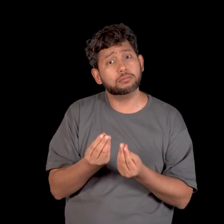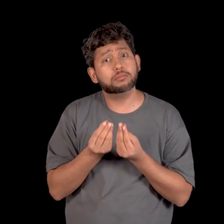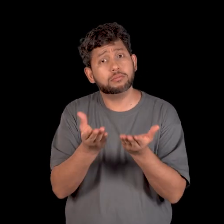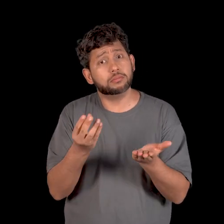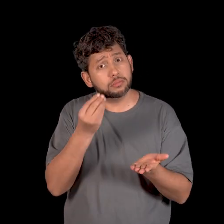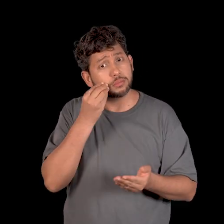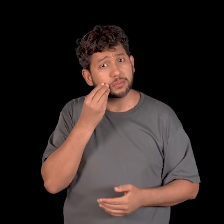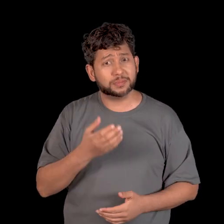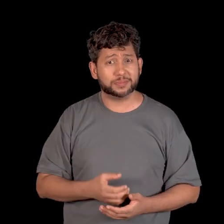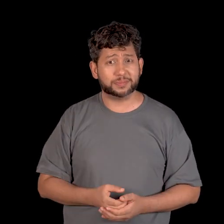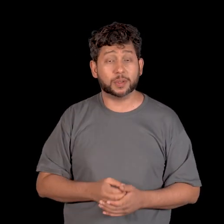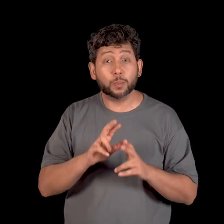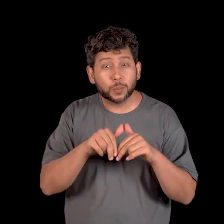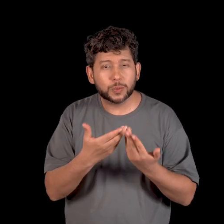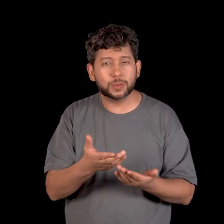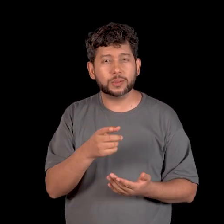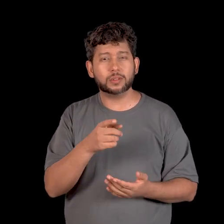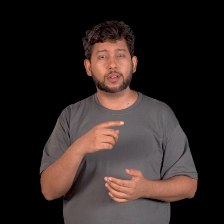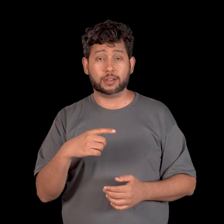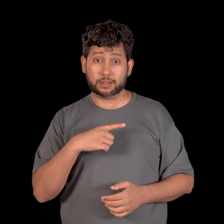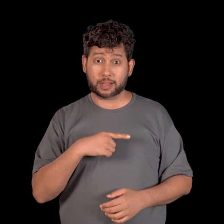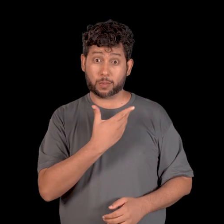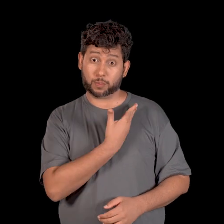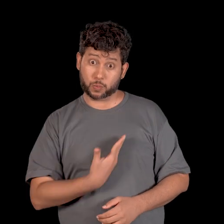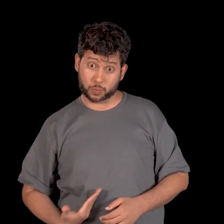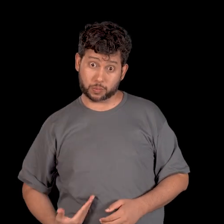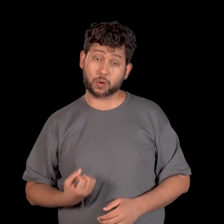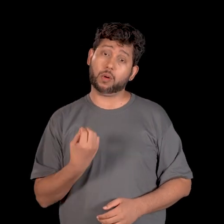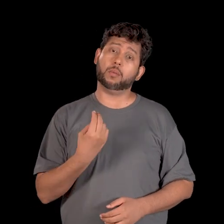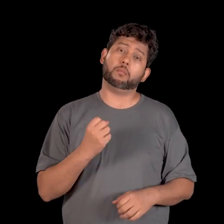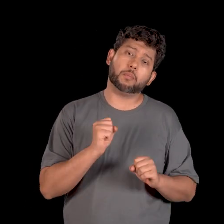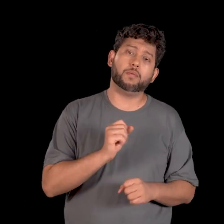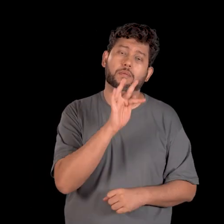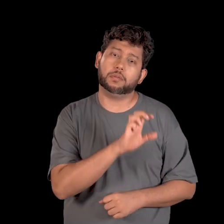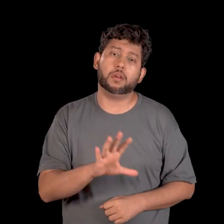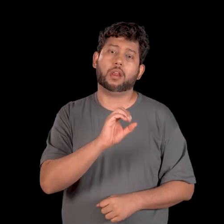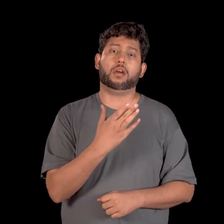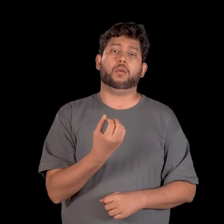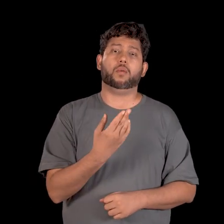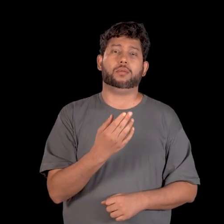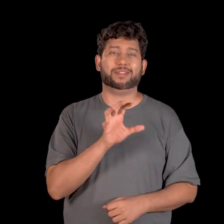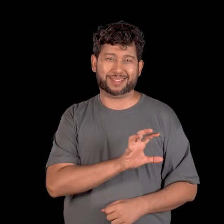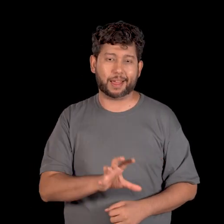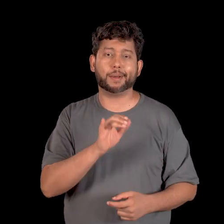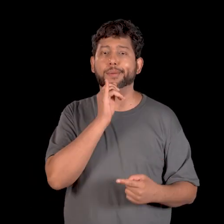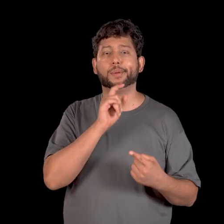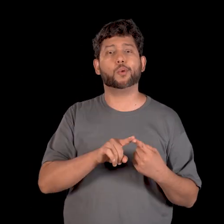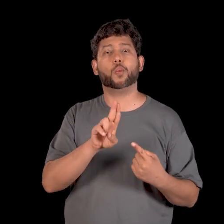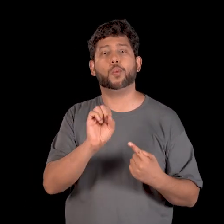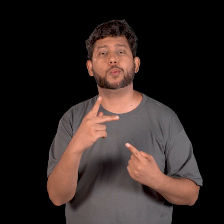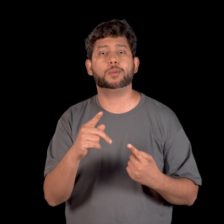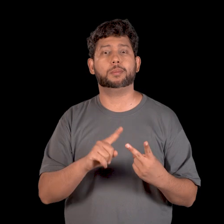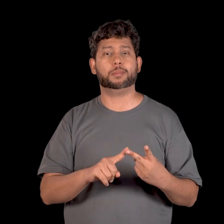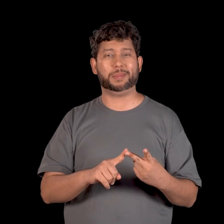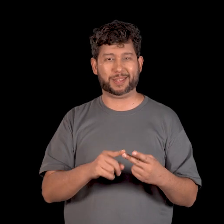supera muito o número de vagas ofertadas pelas instituições públicas. Por isso, entrar em universidades públicas estaduais,